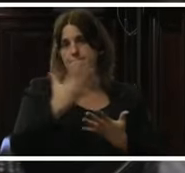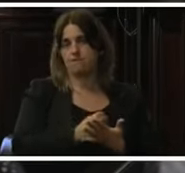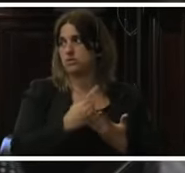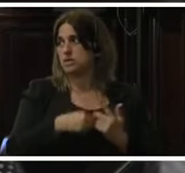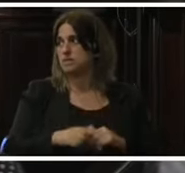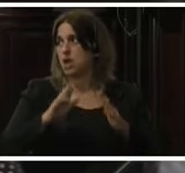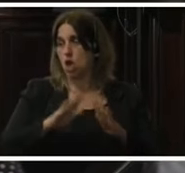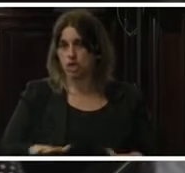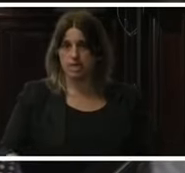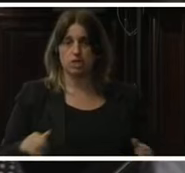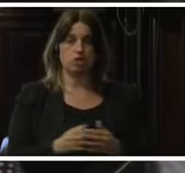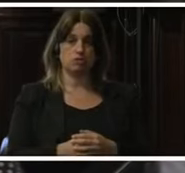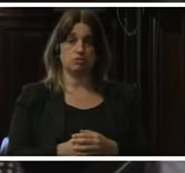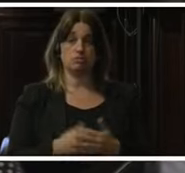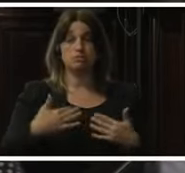incluído